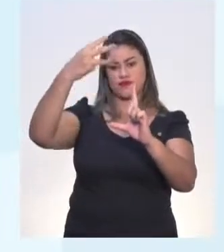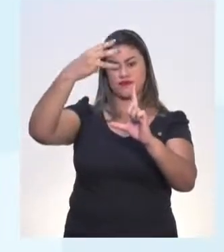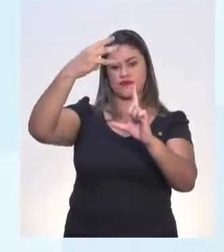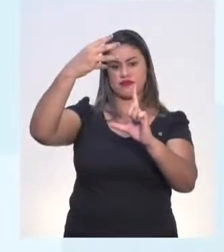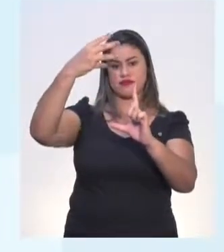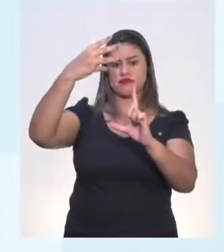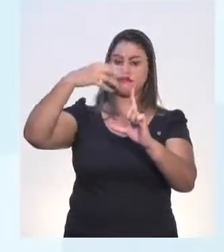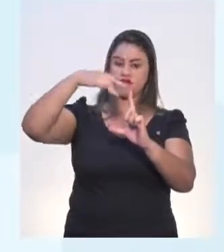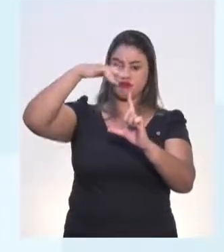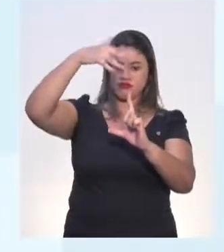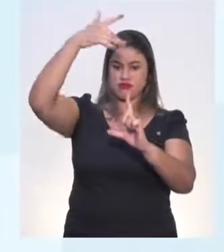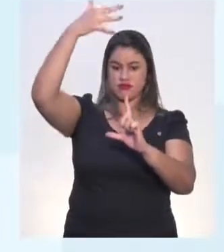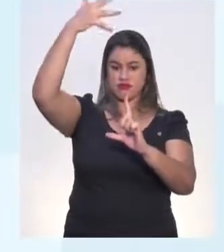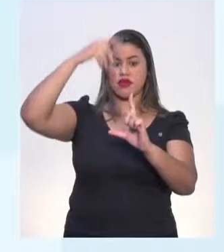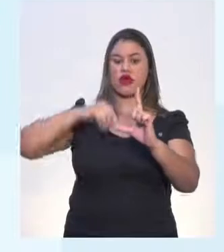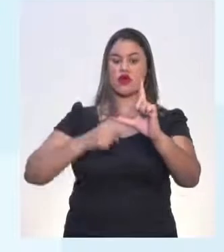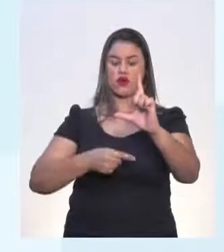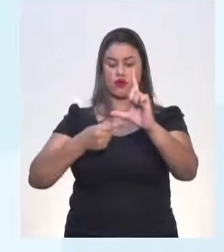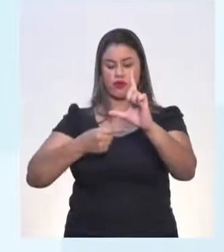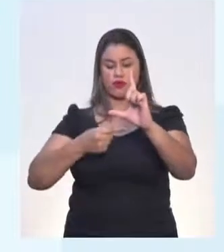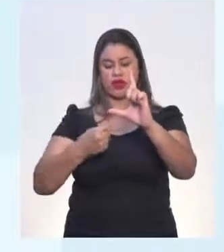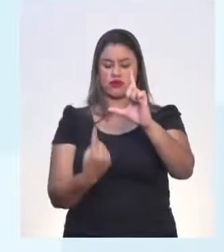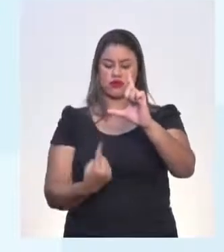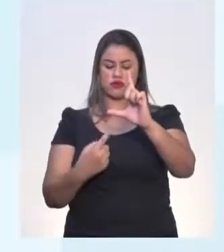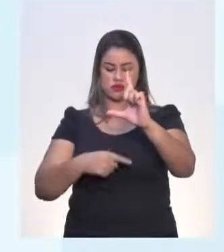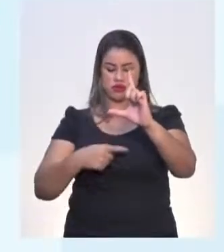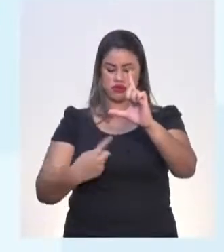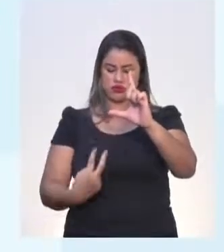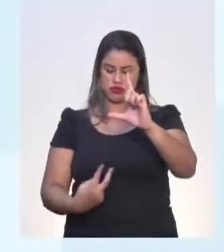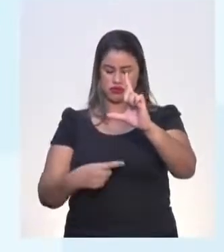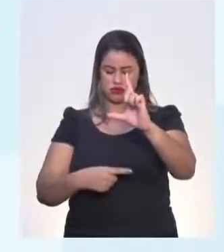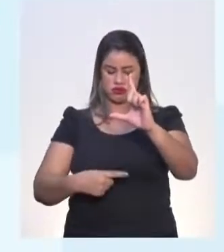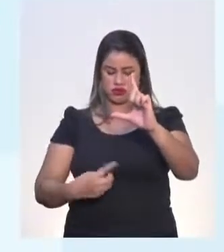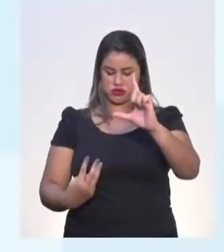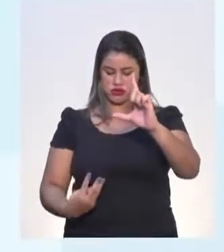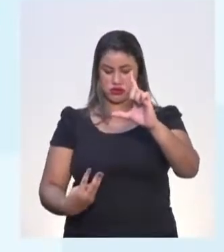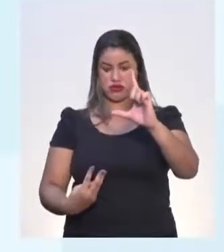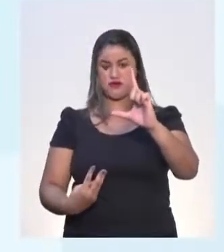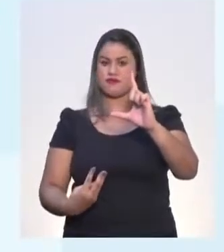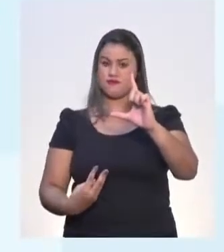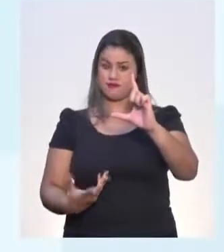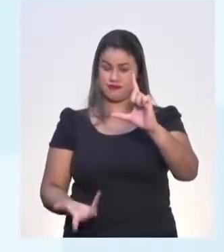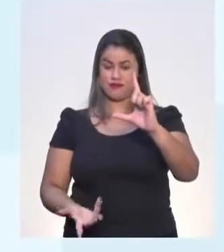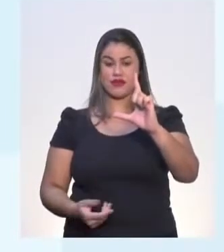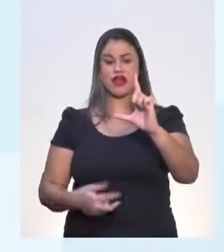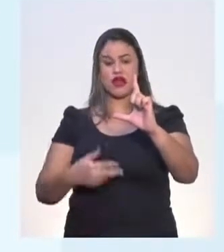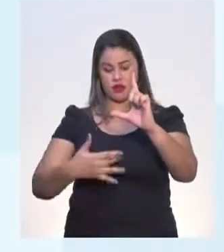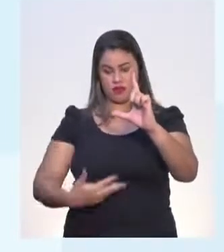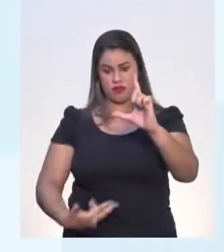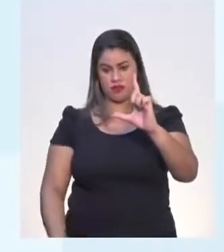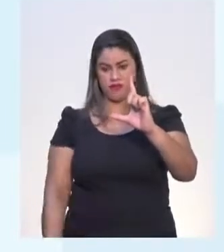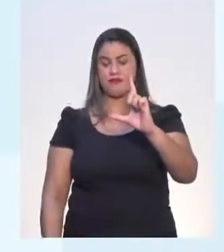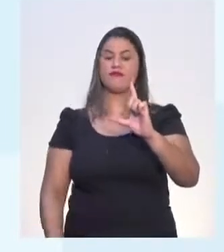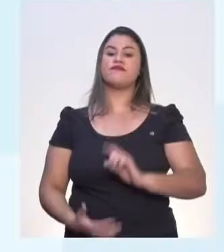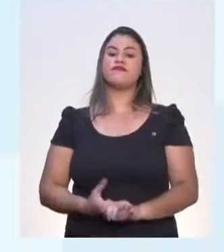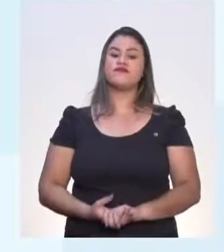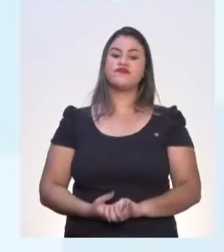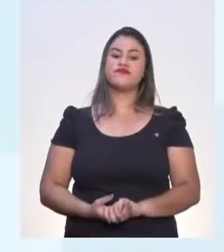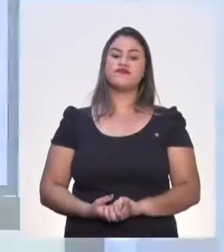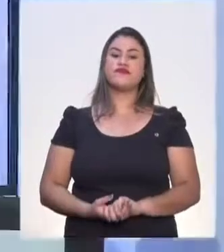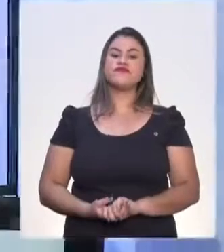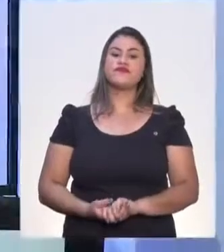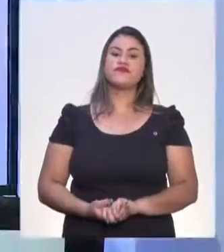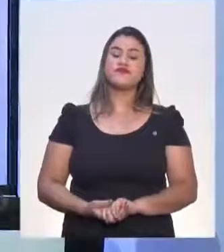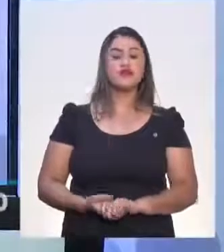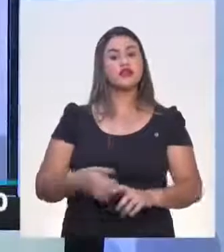2, 3 e assim por diante. 1 negativo, 2 negativo, 3 negativo e assim por diante. Então, essa ideia